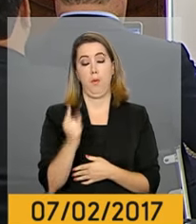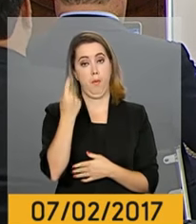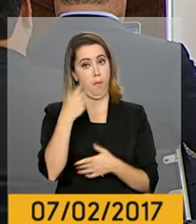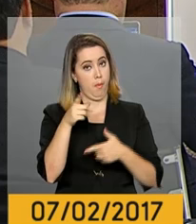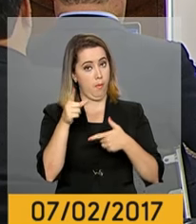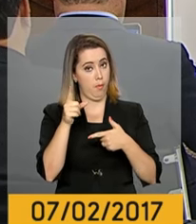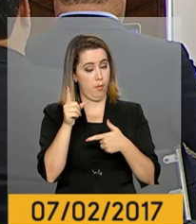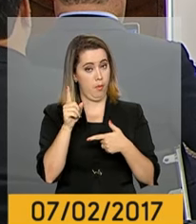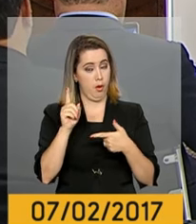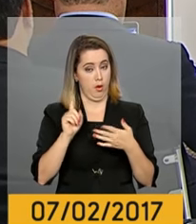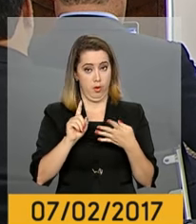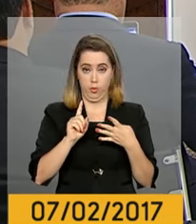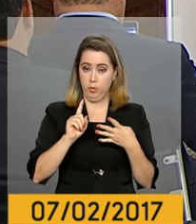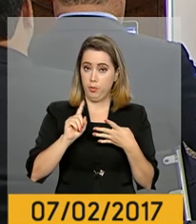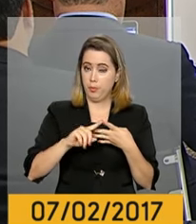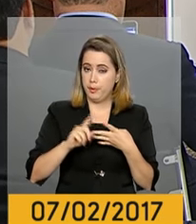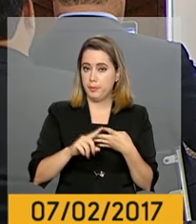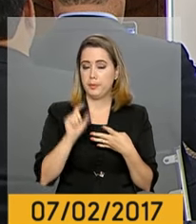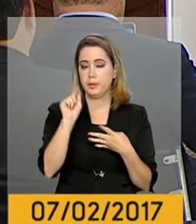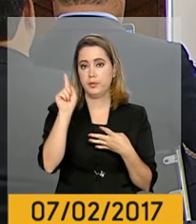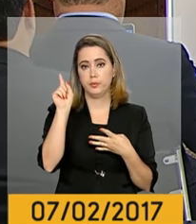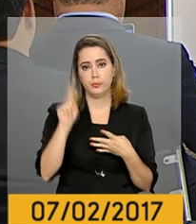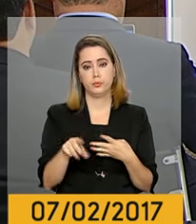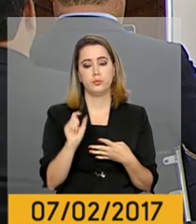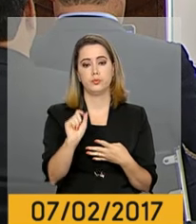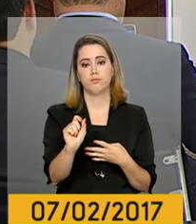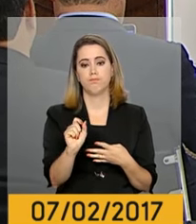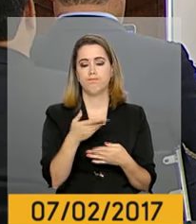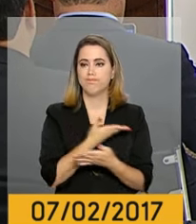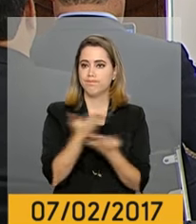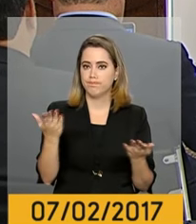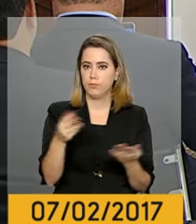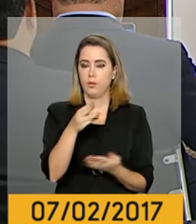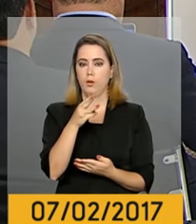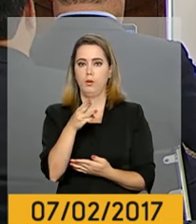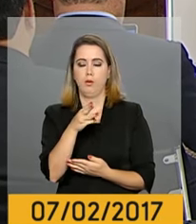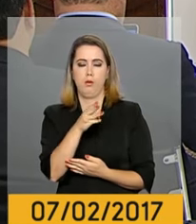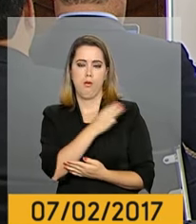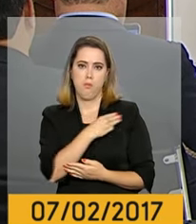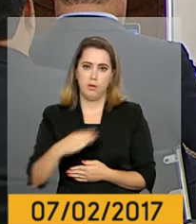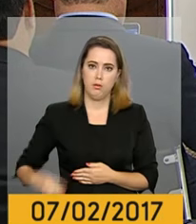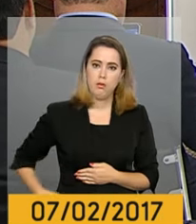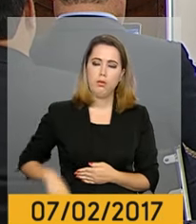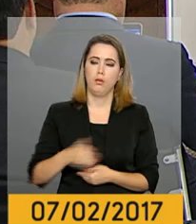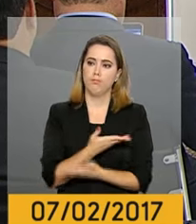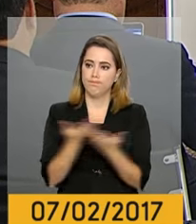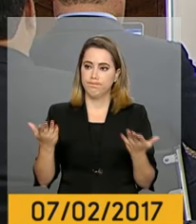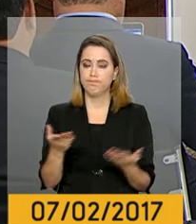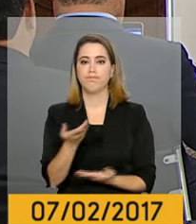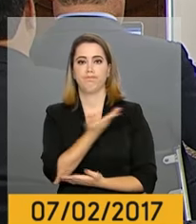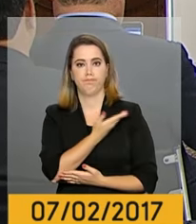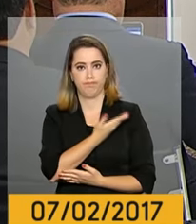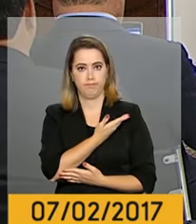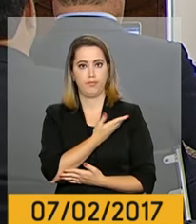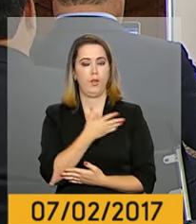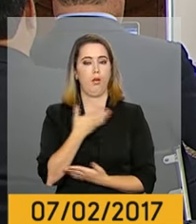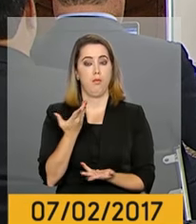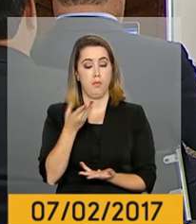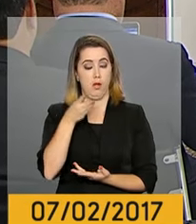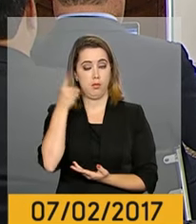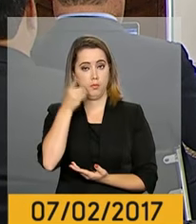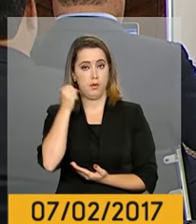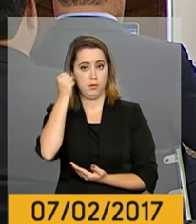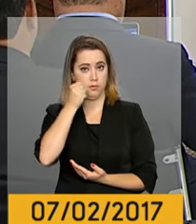fato, Embaçaí, Maurício Quintela, governador, Jackson, amigos parlamentares, o primeiro fato